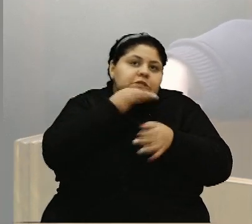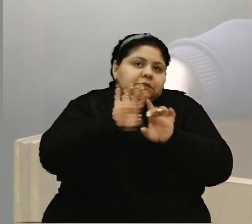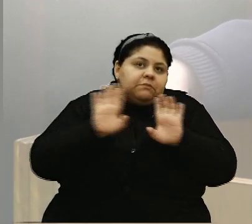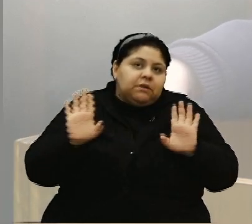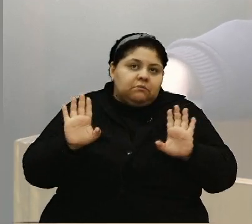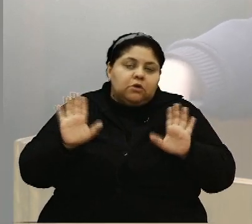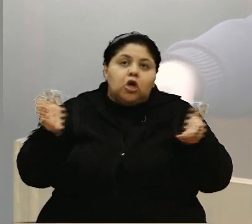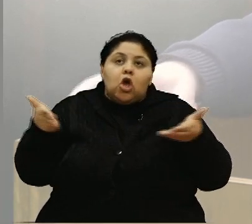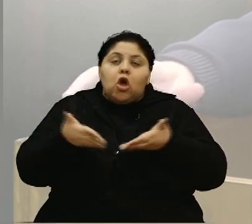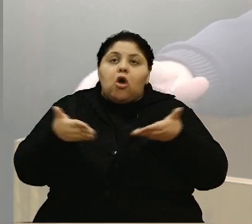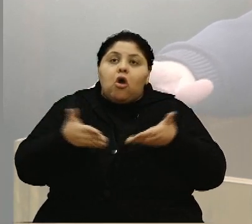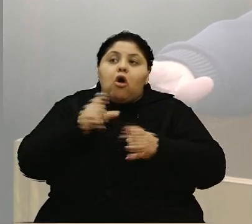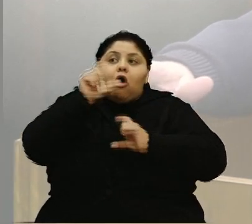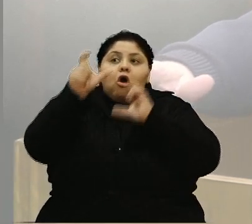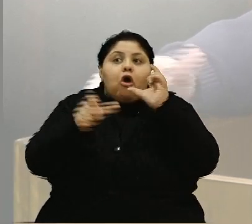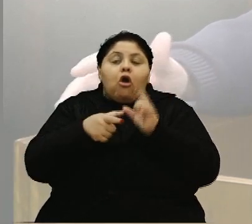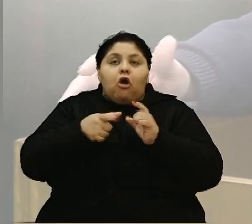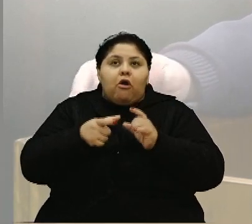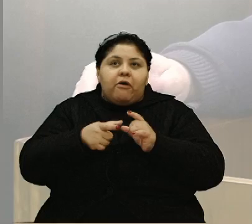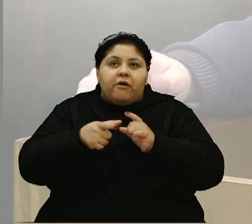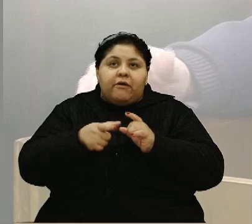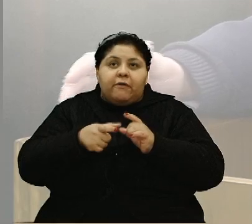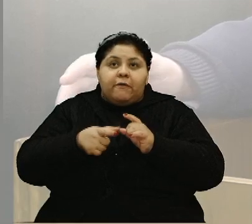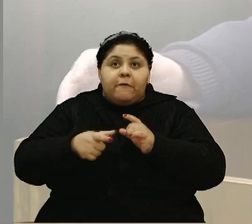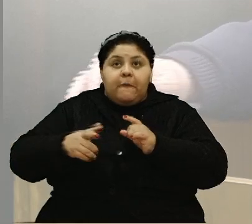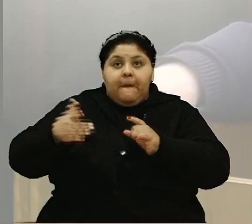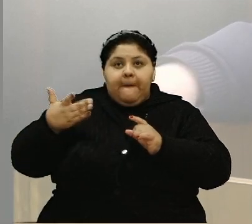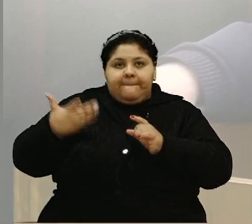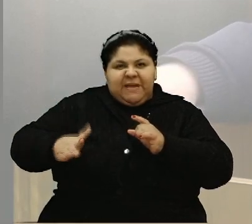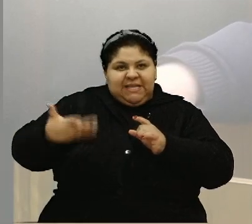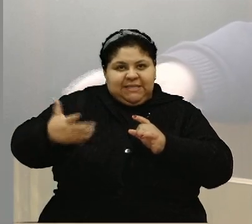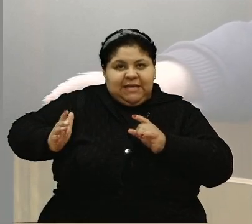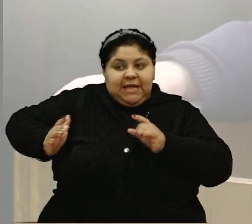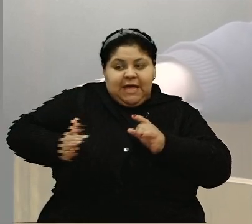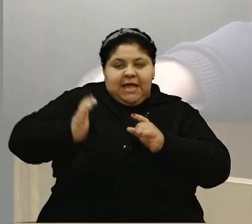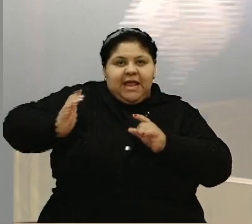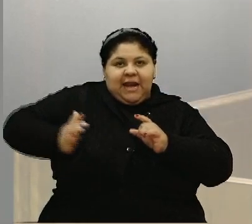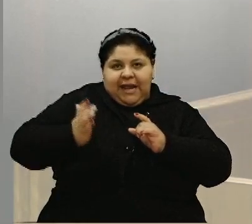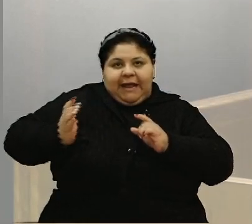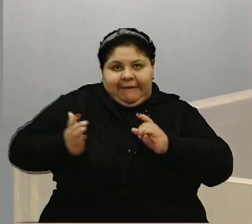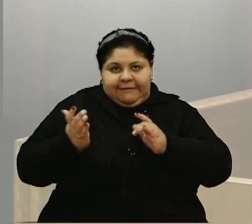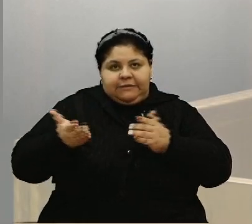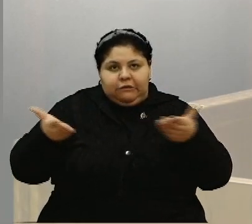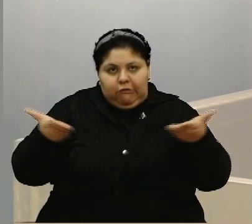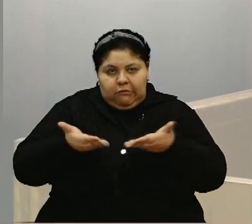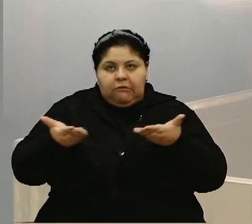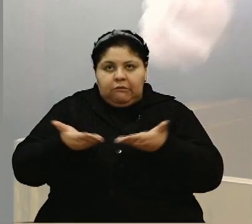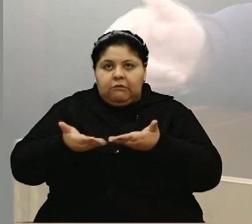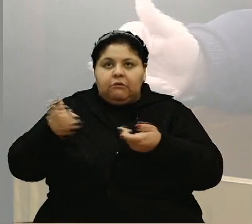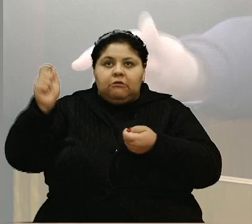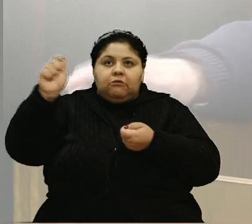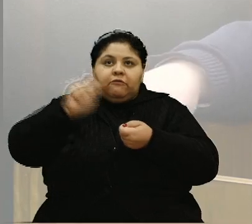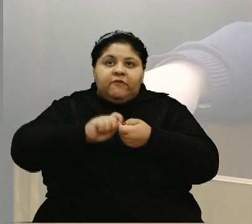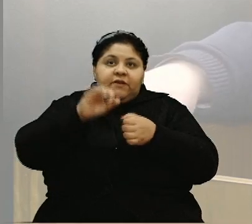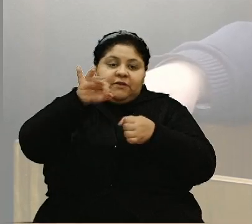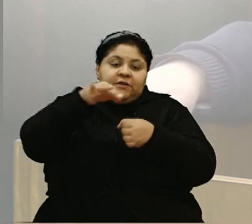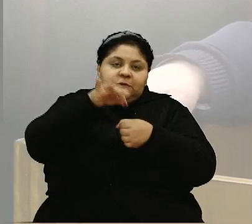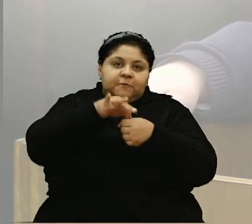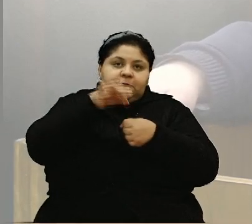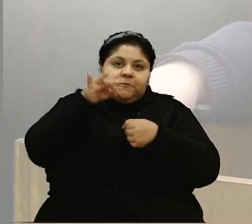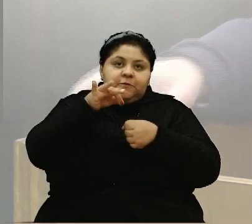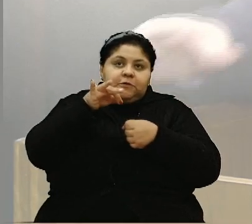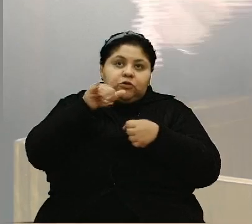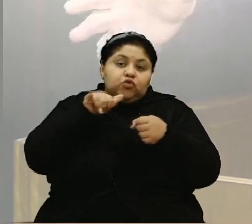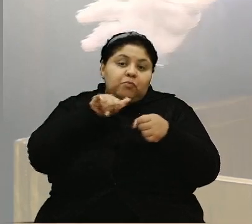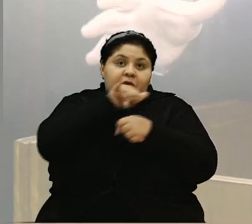Hoje, as pessoas mais ricas, os empresários, os milionários, eles fazem um consórcio de uma